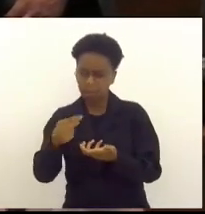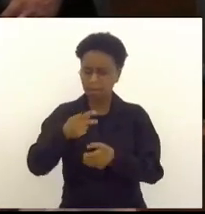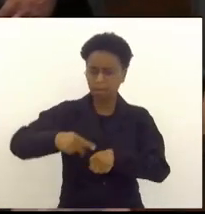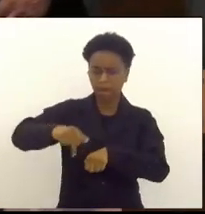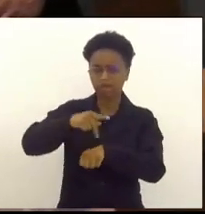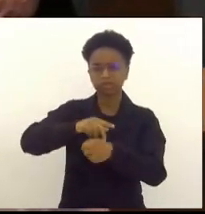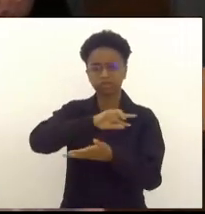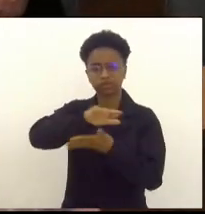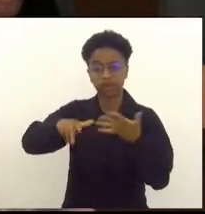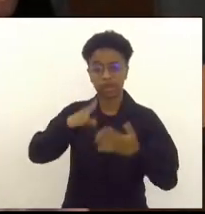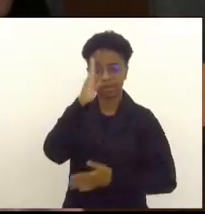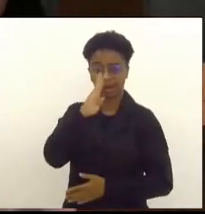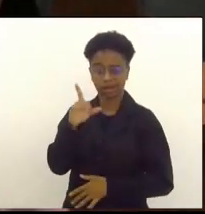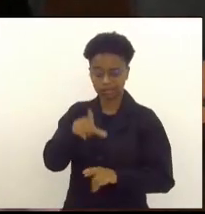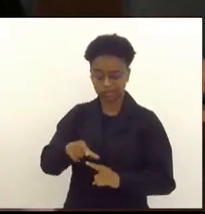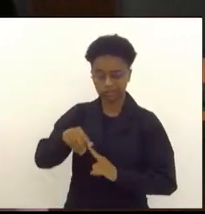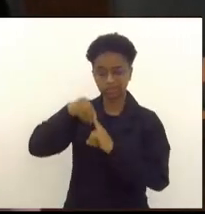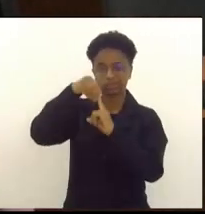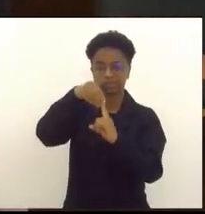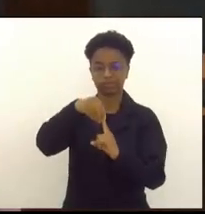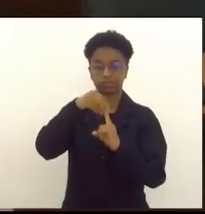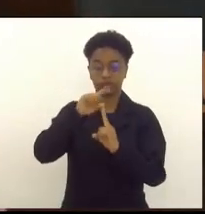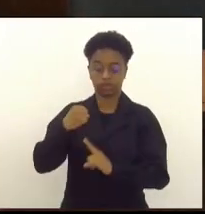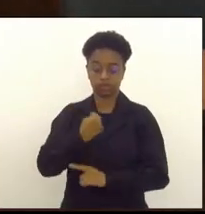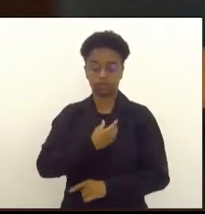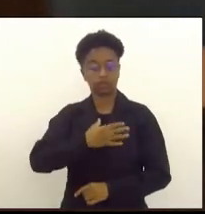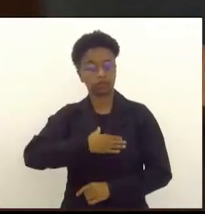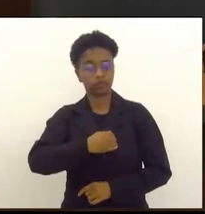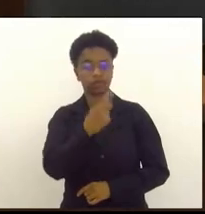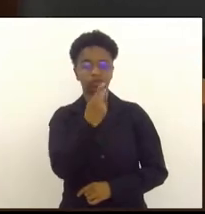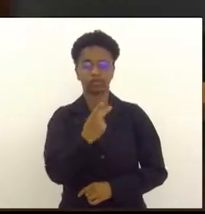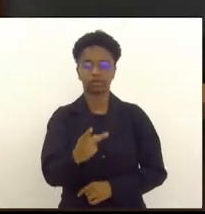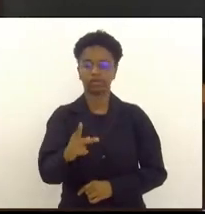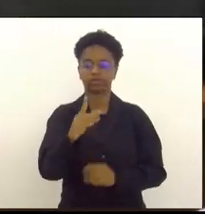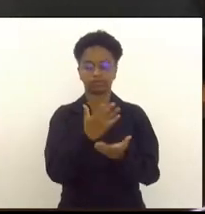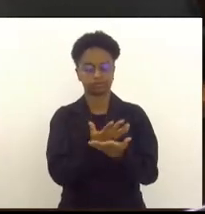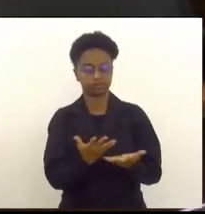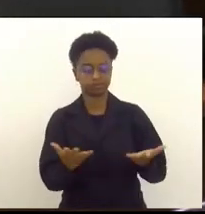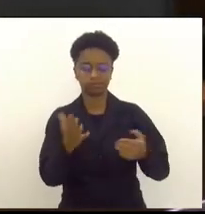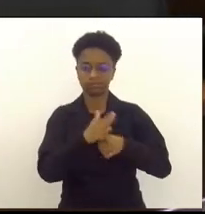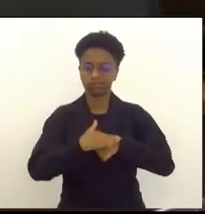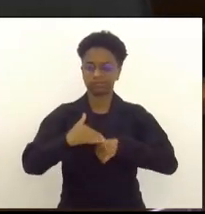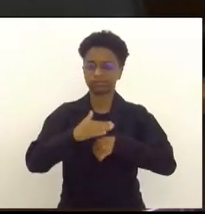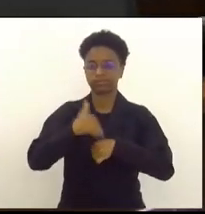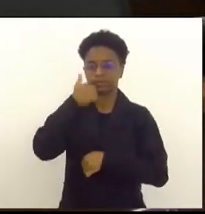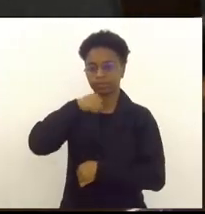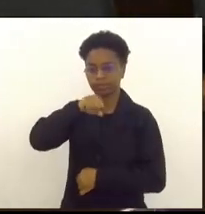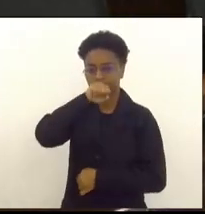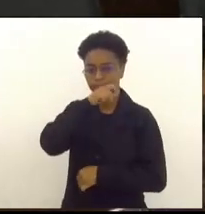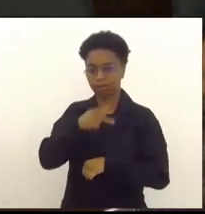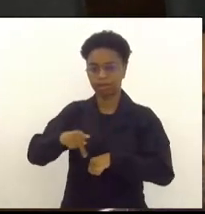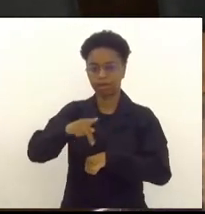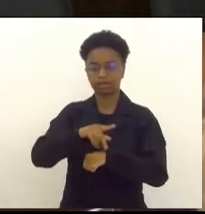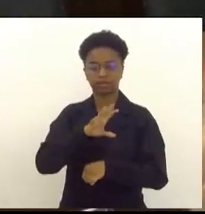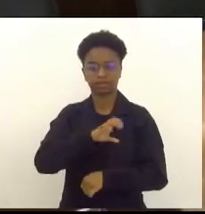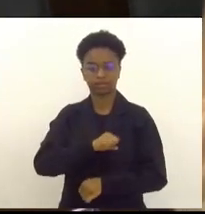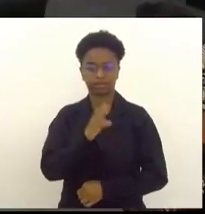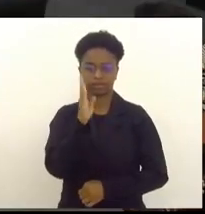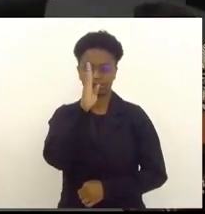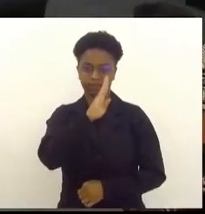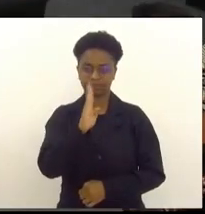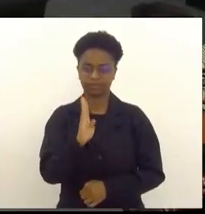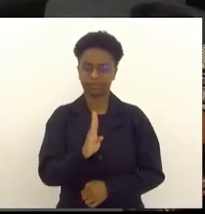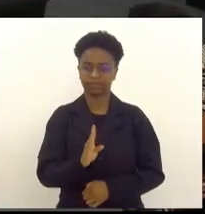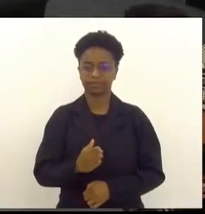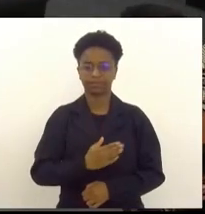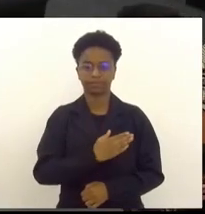outras mil, és do Brasil, ó pátria amada, dos filhos deste sol és mãe gentil, pátria amada,